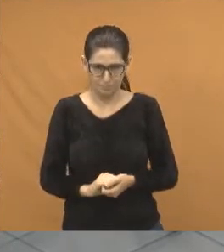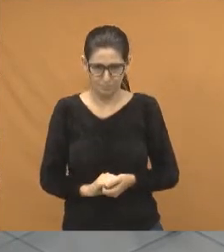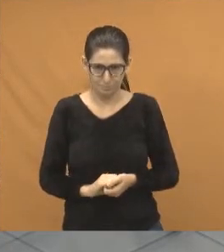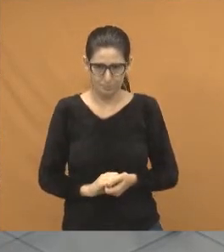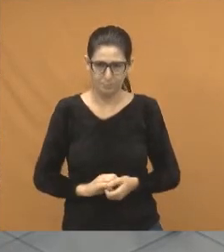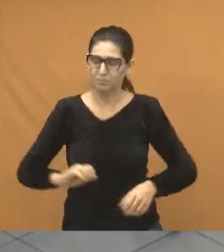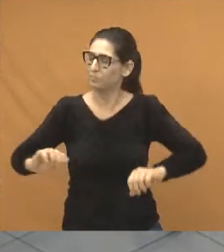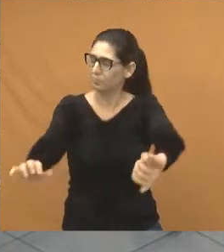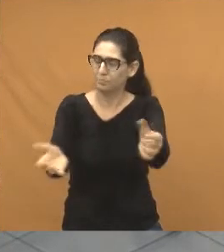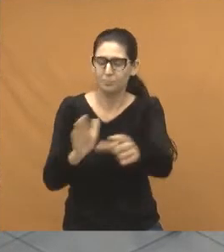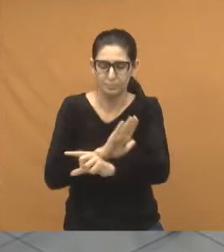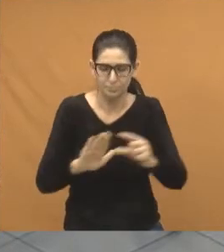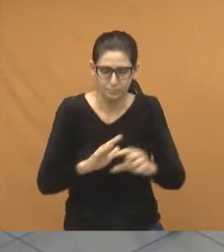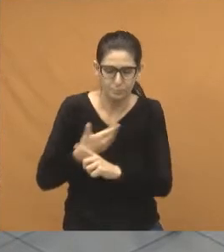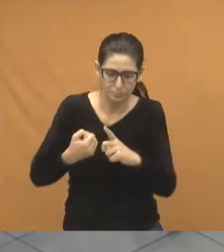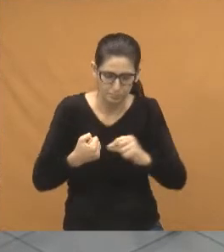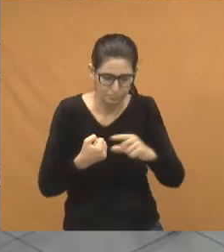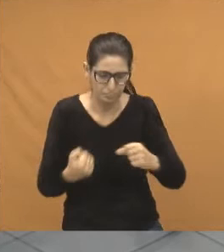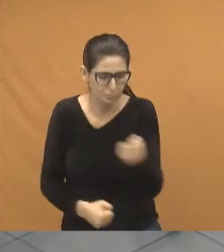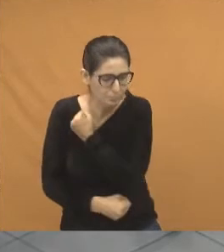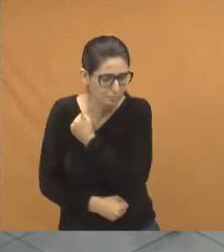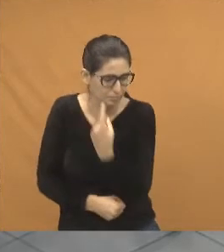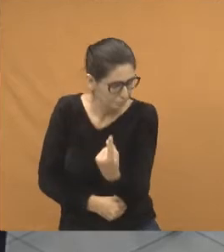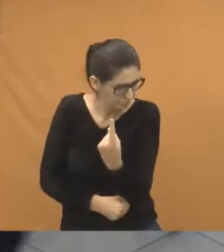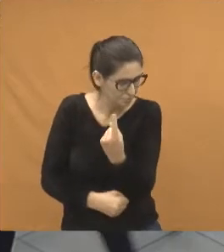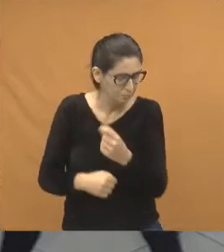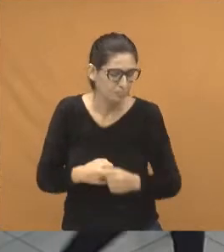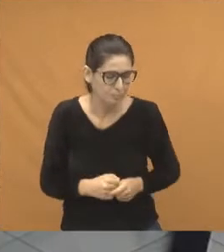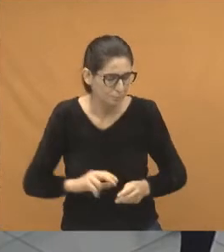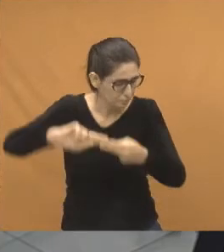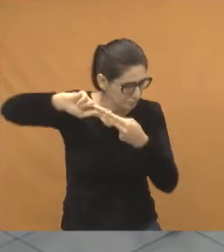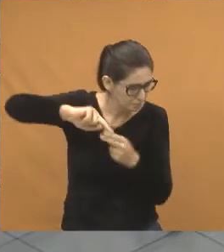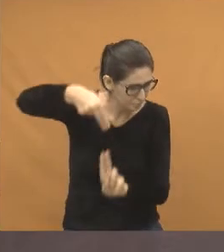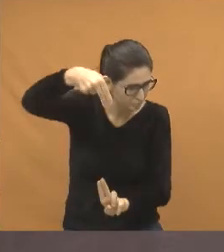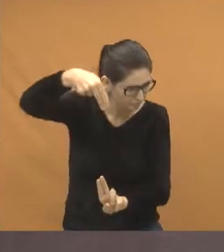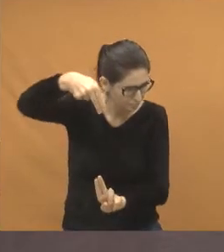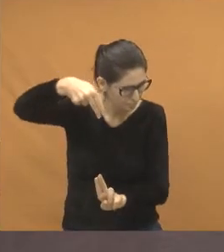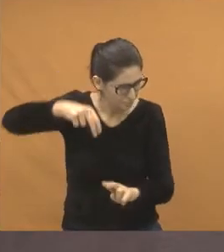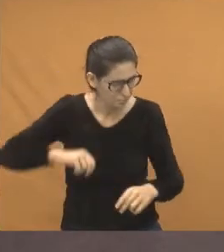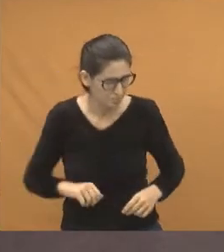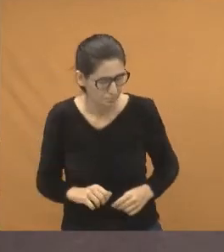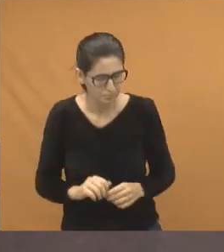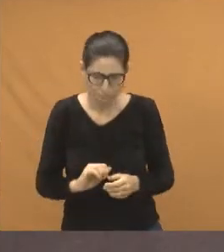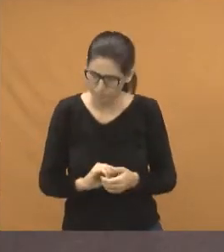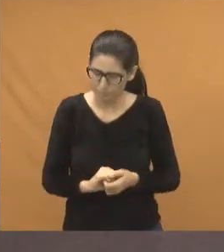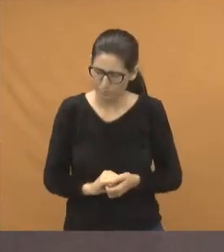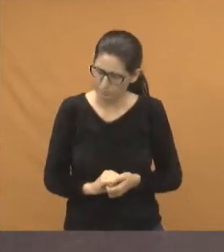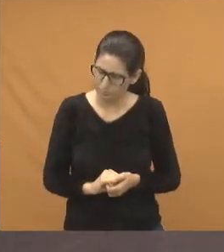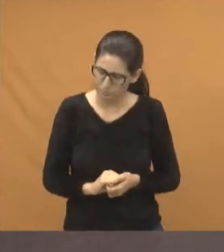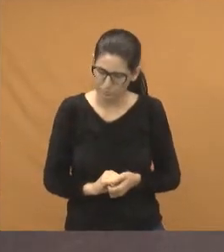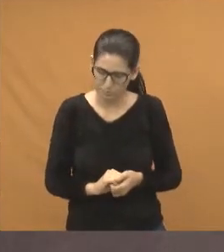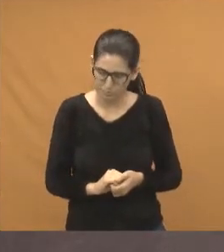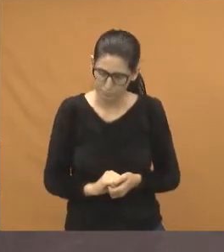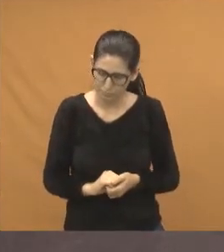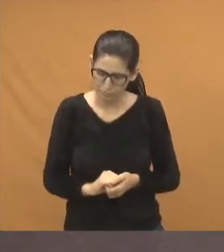Parágrafo 2º do artigo 1º do projeto de lei em epígrafe passa a ter a seguir